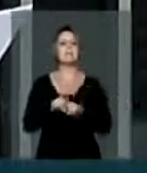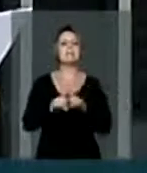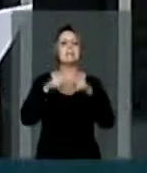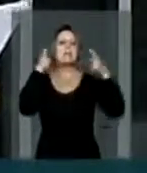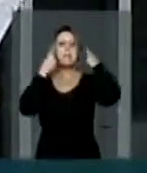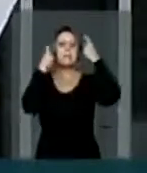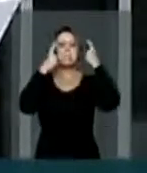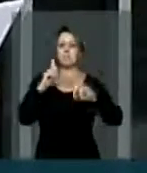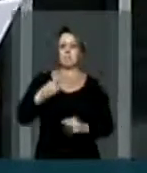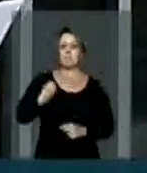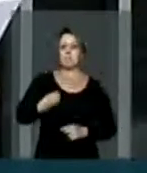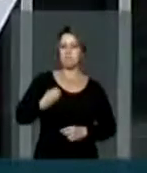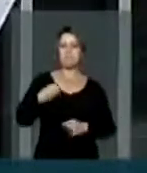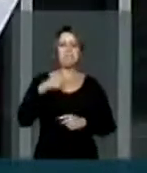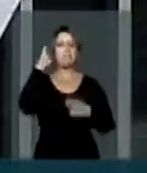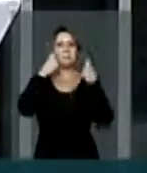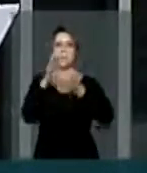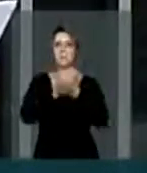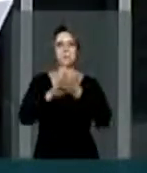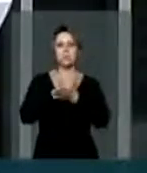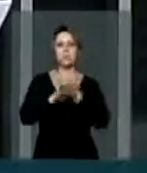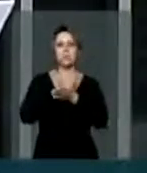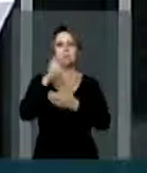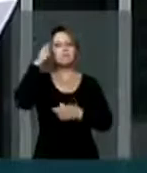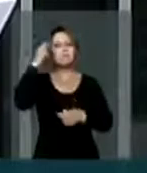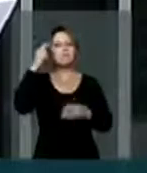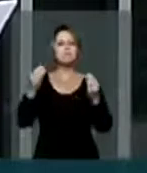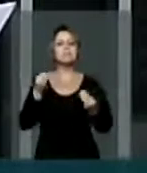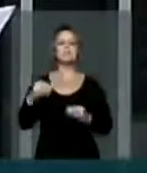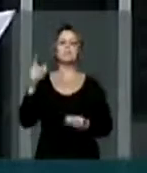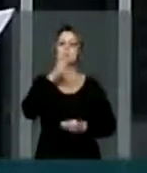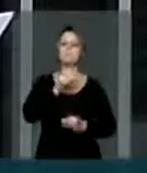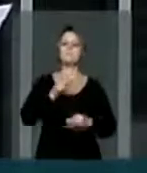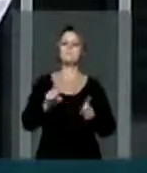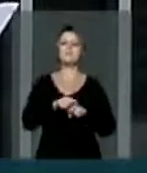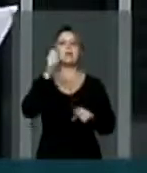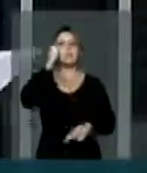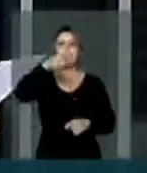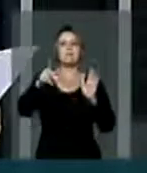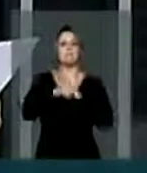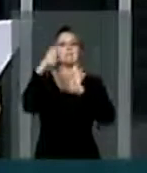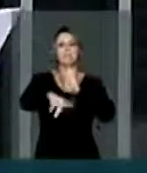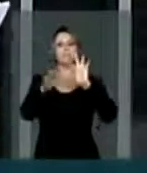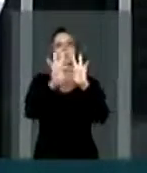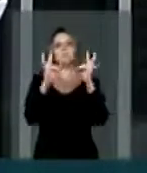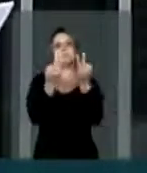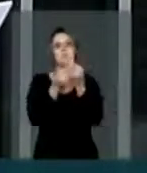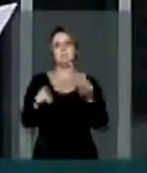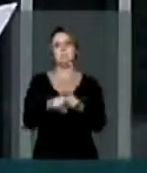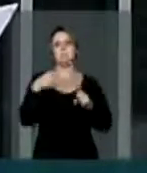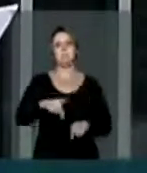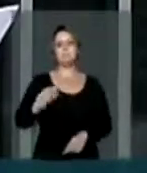com a vida, mas somente com os lucros milionários, com efeito, vão além de qualquer interesse pela família e pela